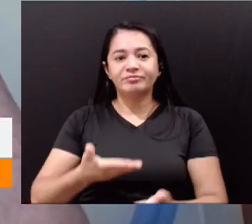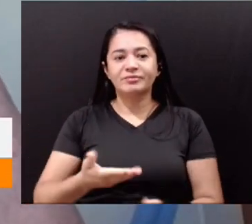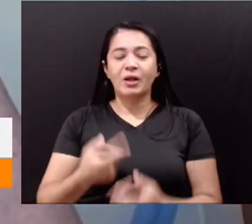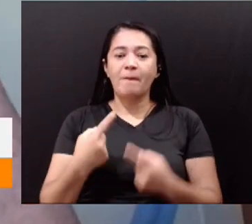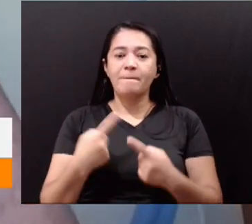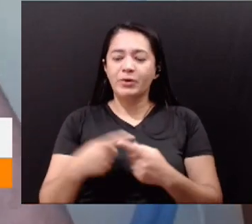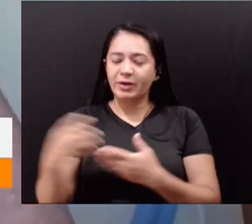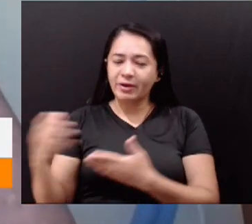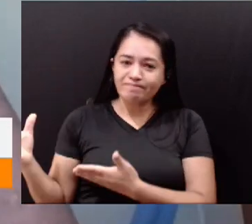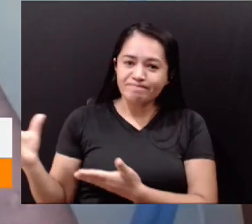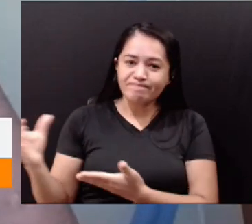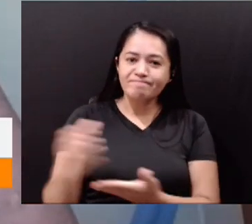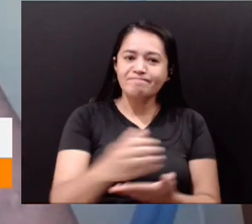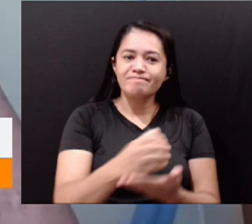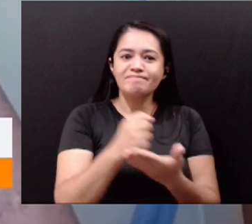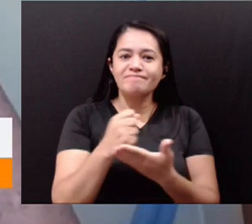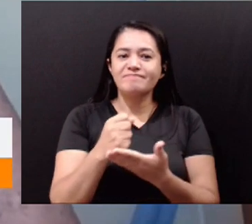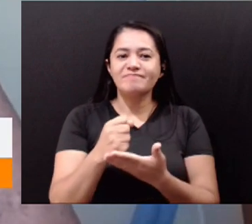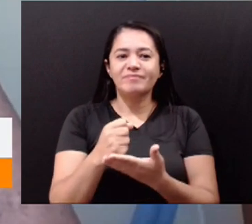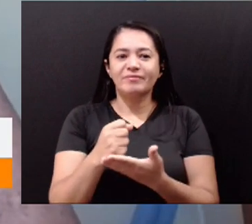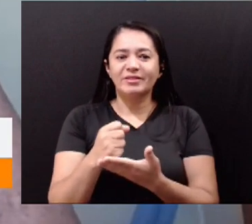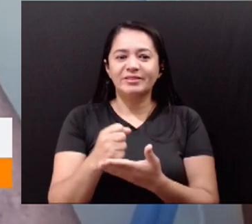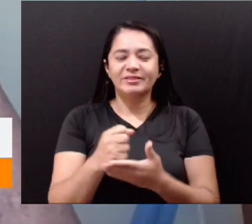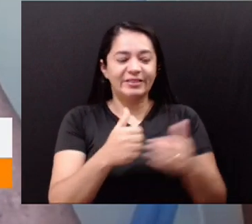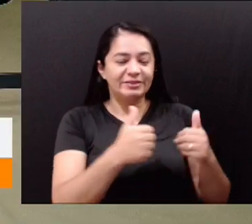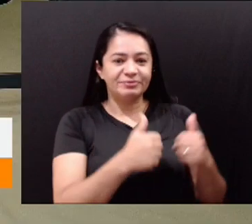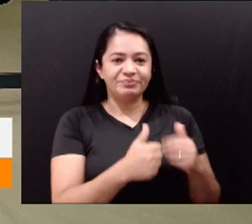de vizinhança social. Uhum.